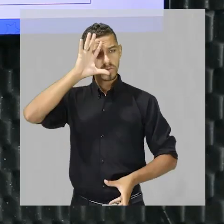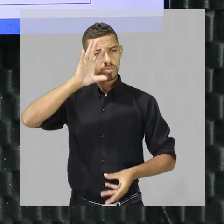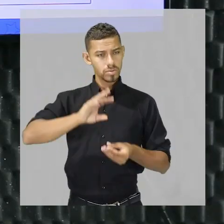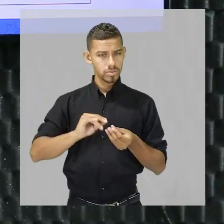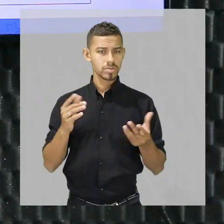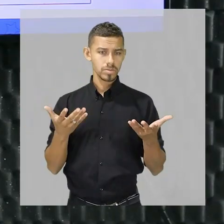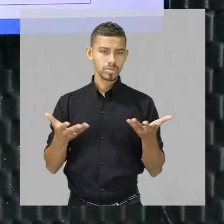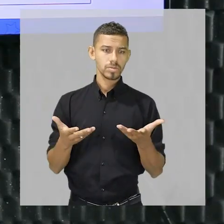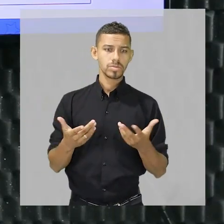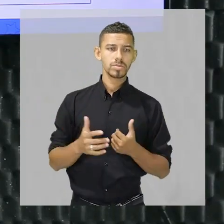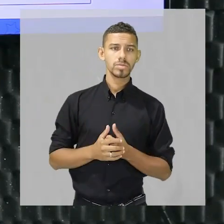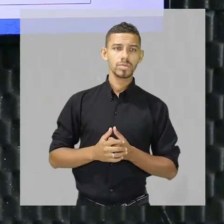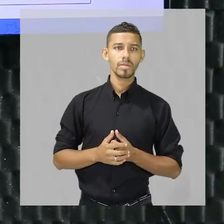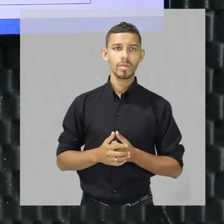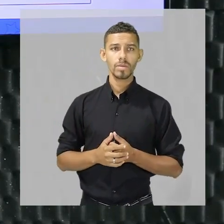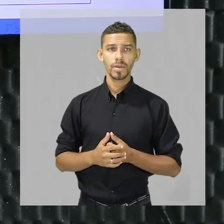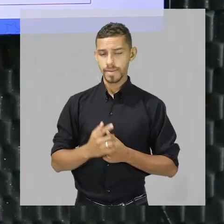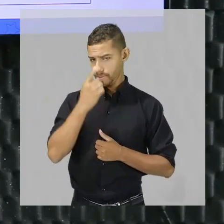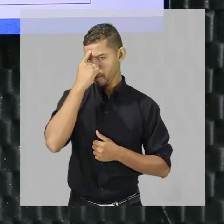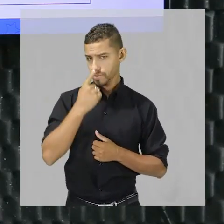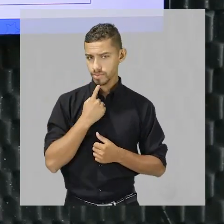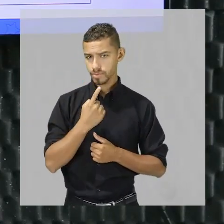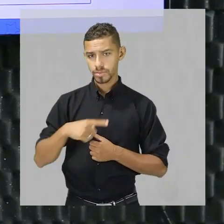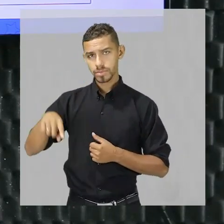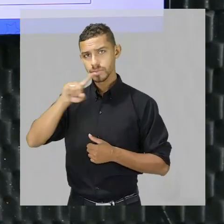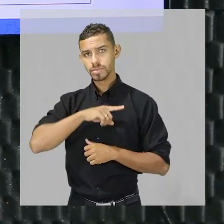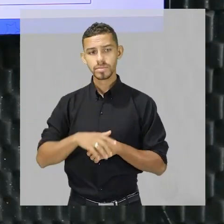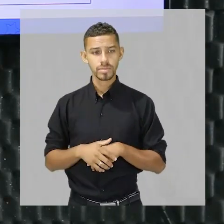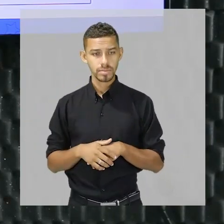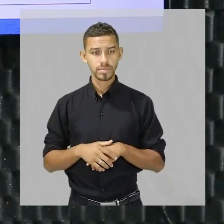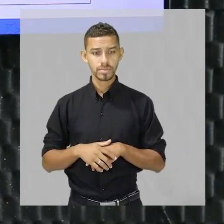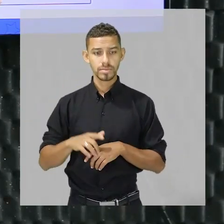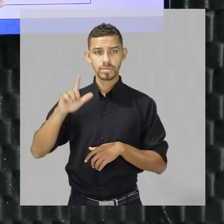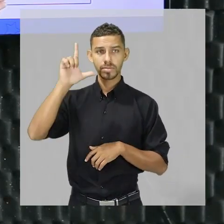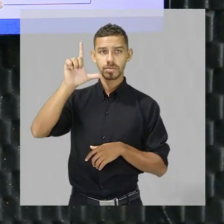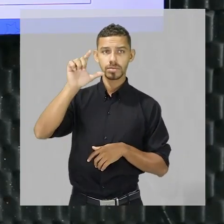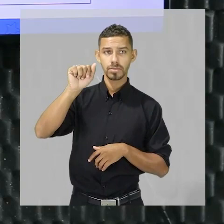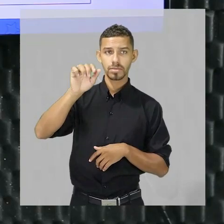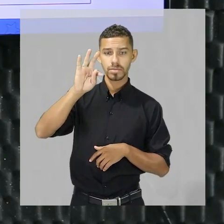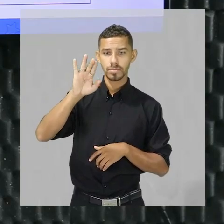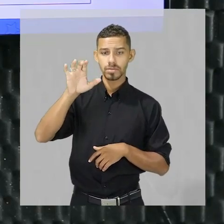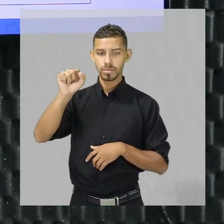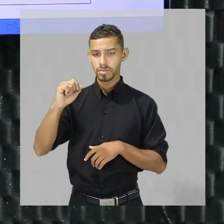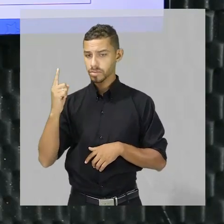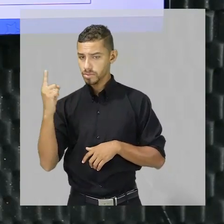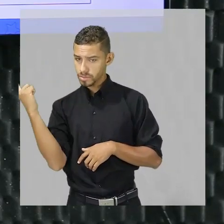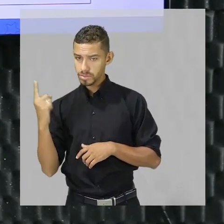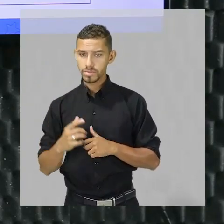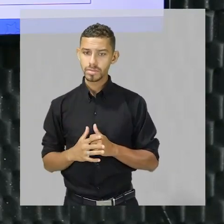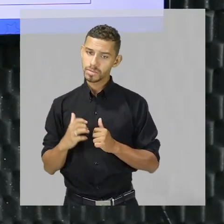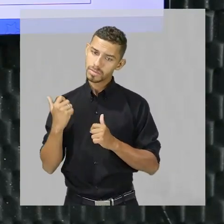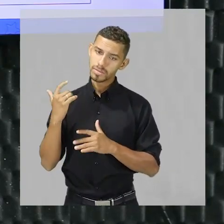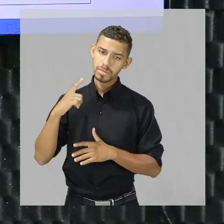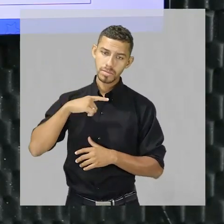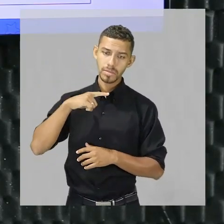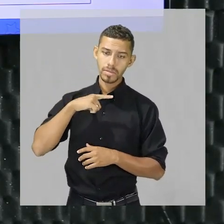situar, para deixar muito claro, trouxe até uma imagem para ti, a latitude, tá certo? A segunda imagem, nós tomamos por base o centro da Terra,